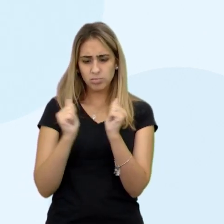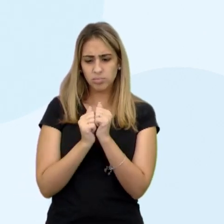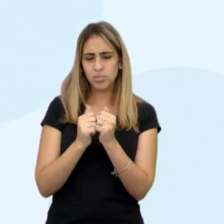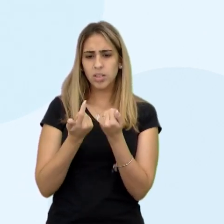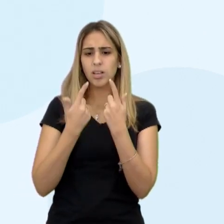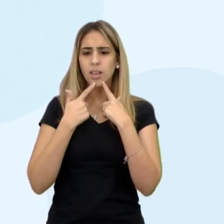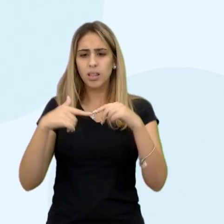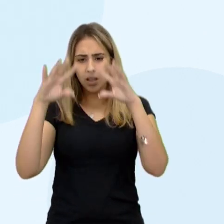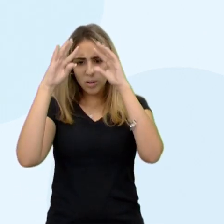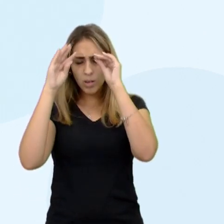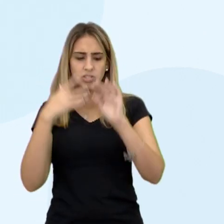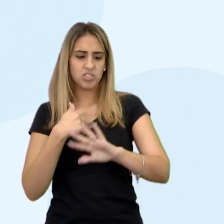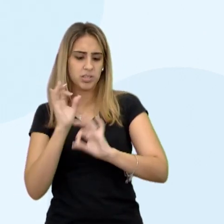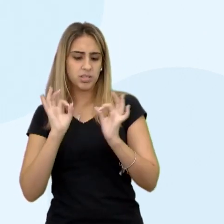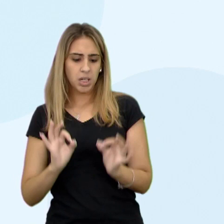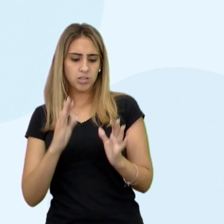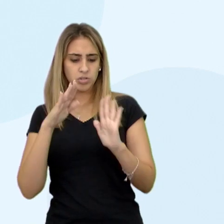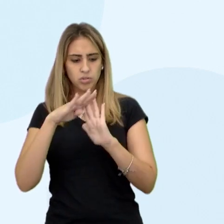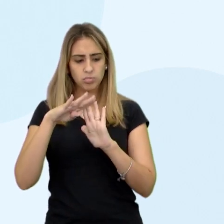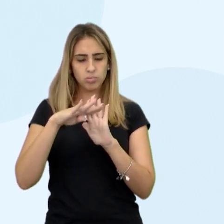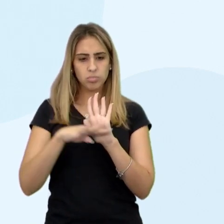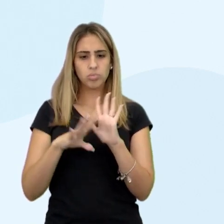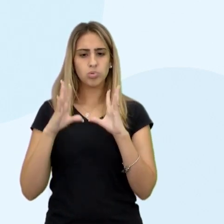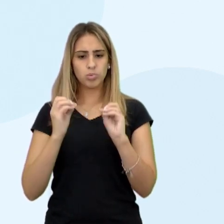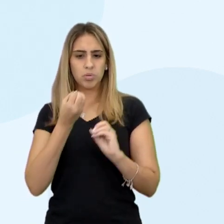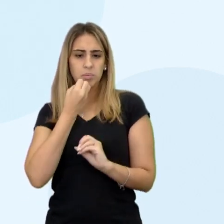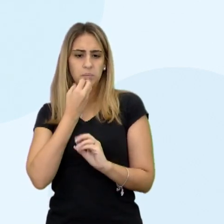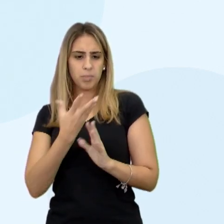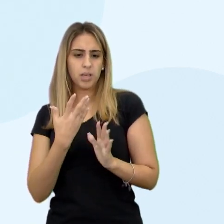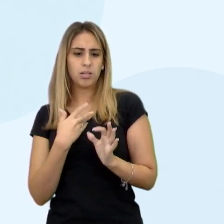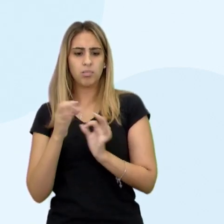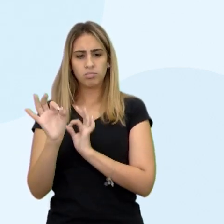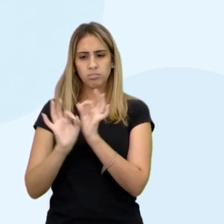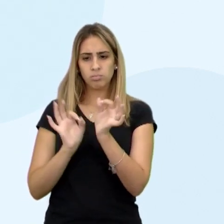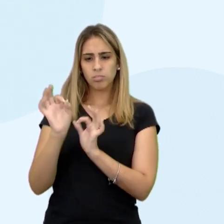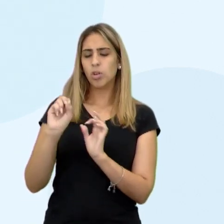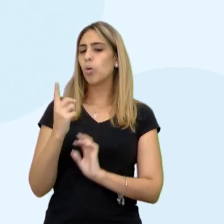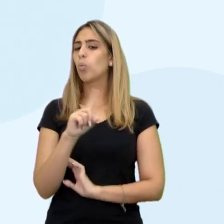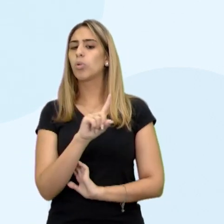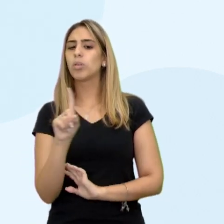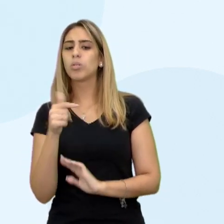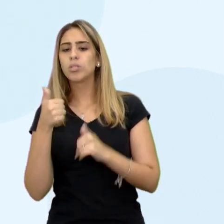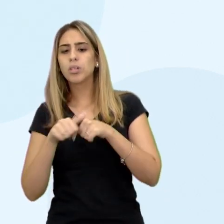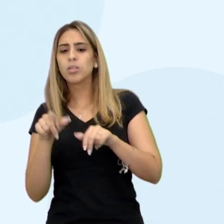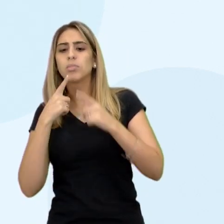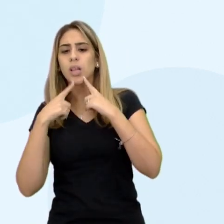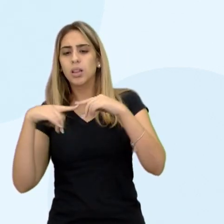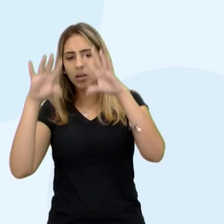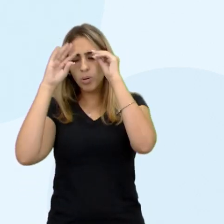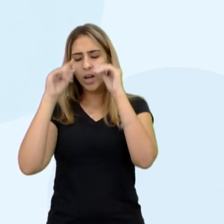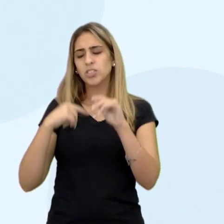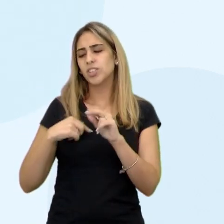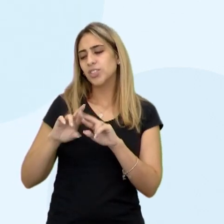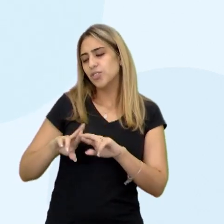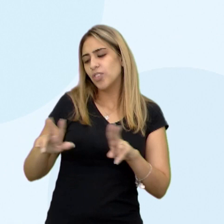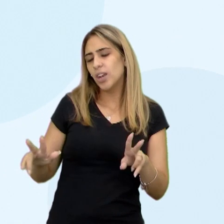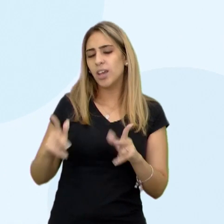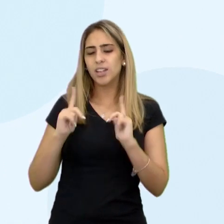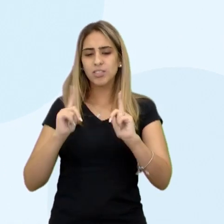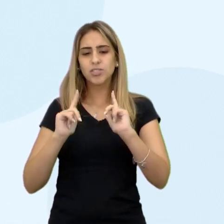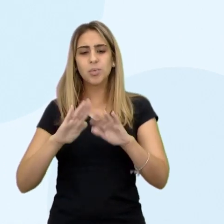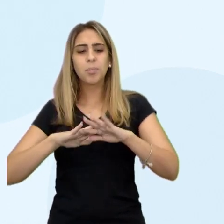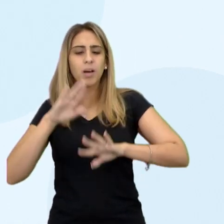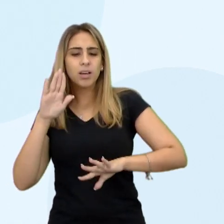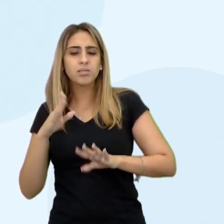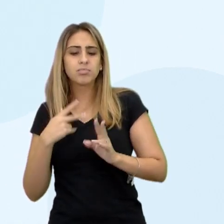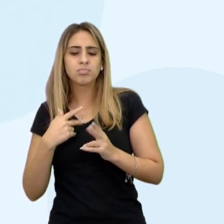linguagem acadêmica? E tudo está muito bem alinhado ou não? Está uma linguagem mais descontraída, mais informal? O